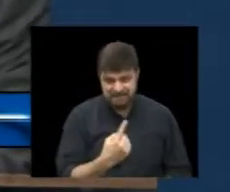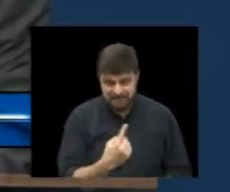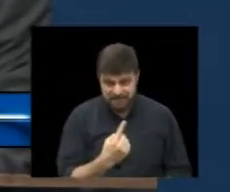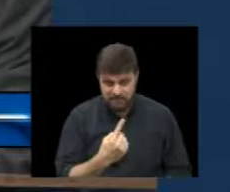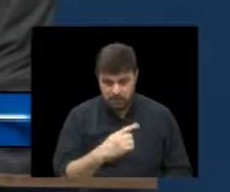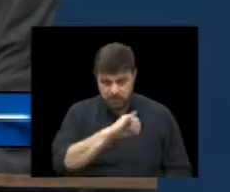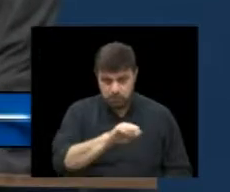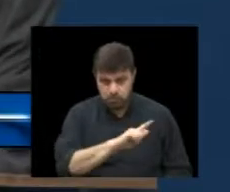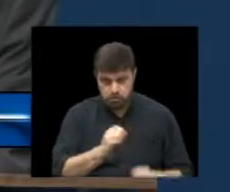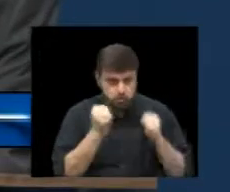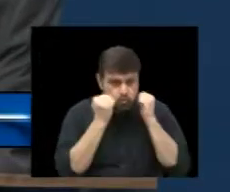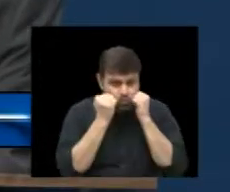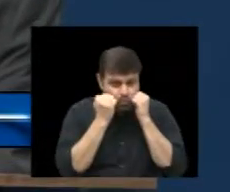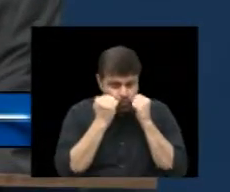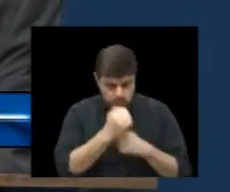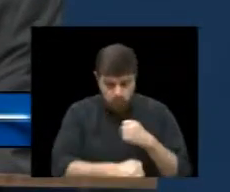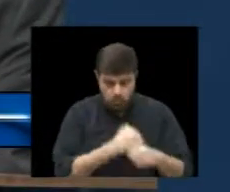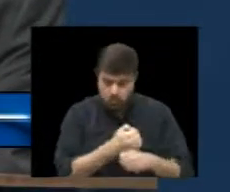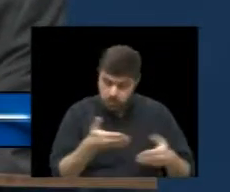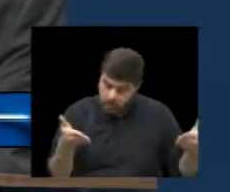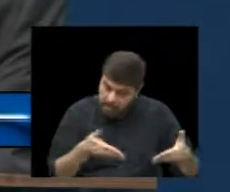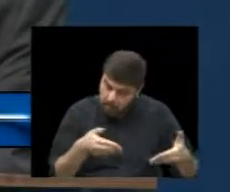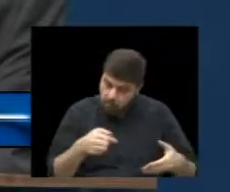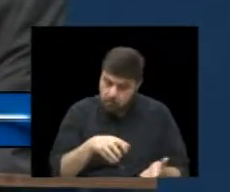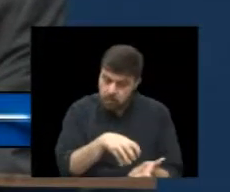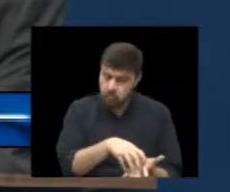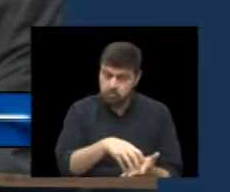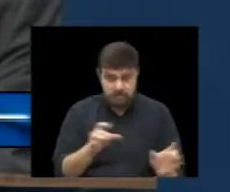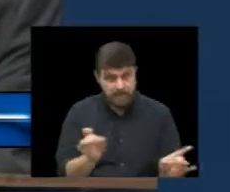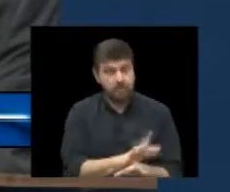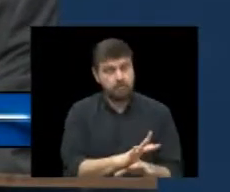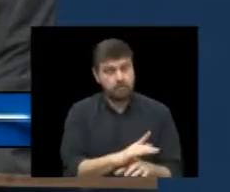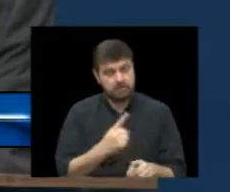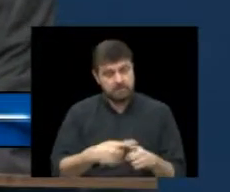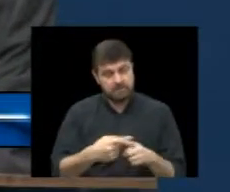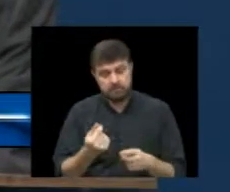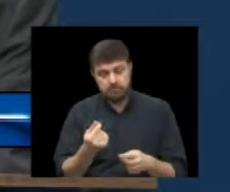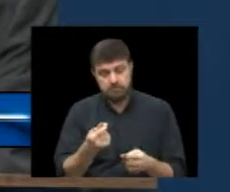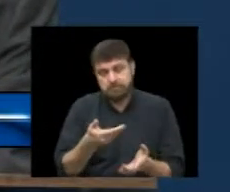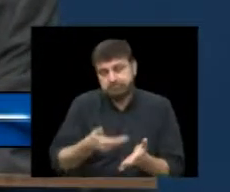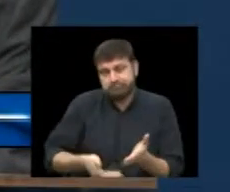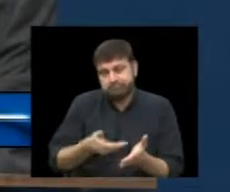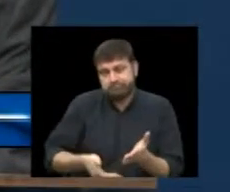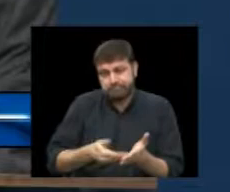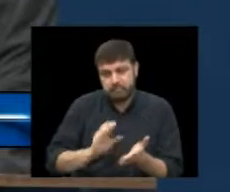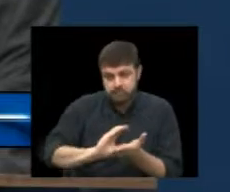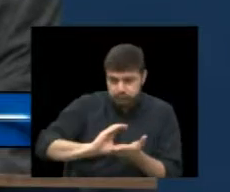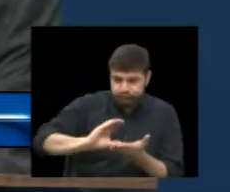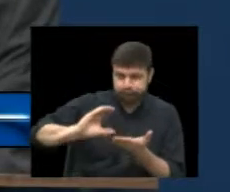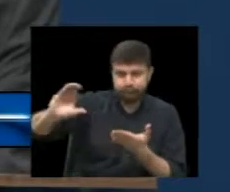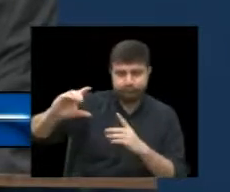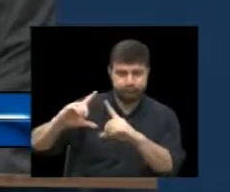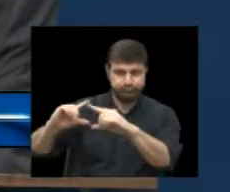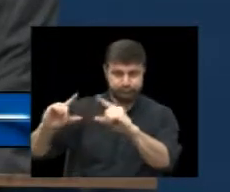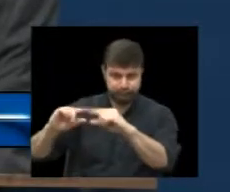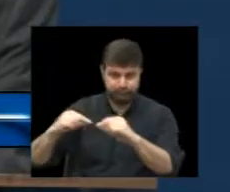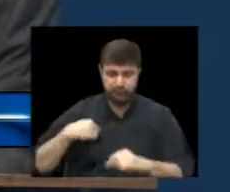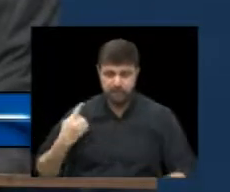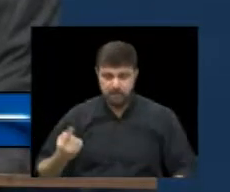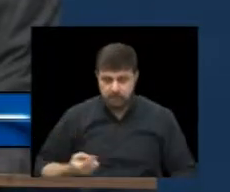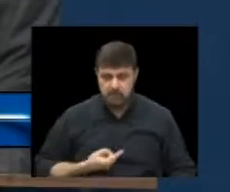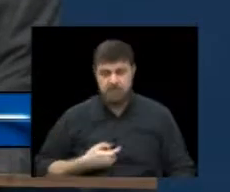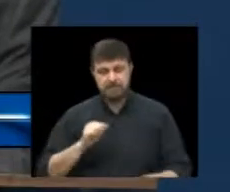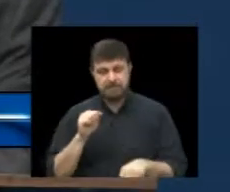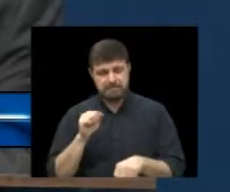ano. E eu alertei naquele momento que esse prazo estava correndo e as respostas que nós recebíamos